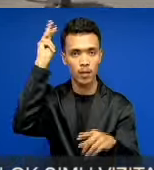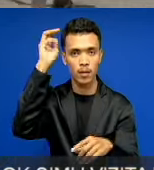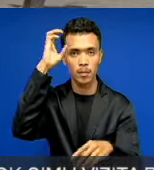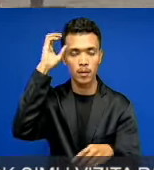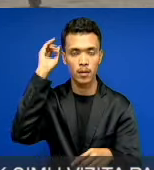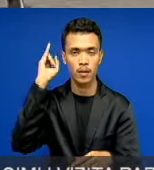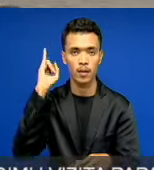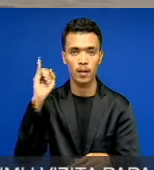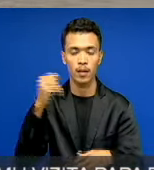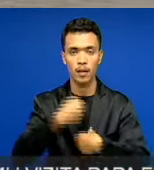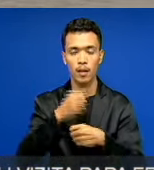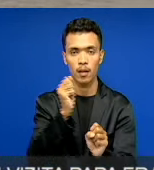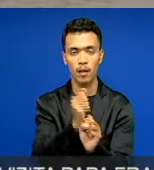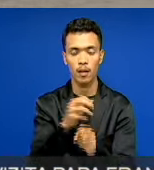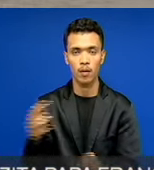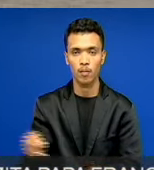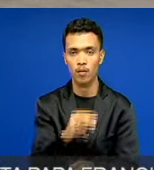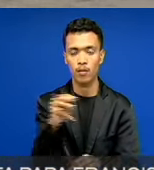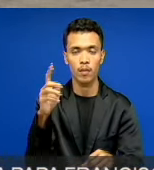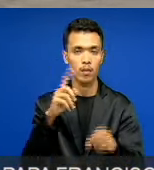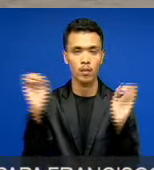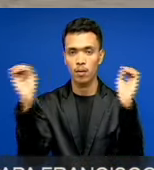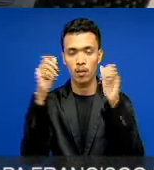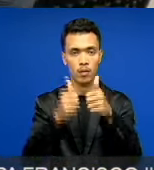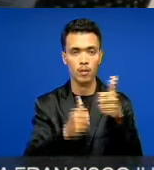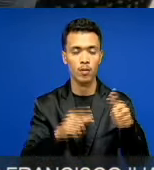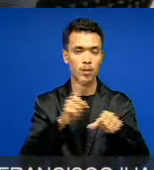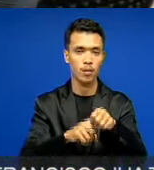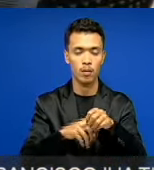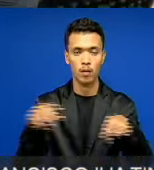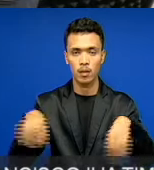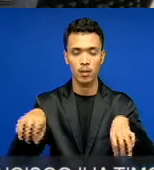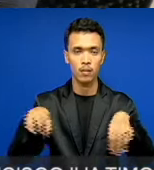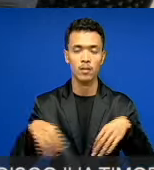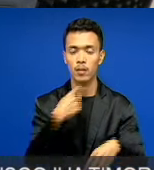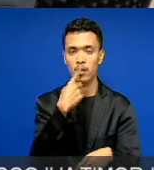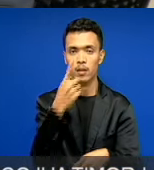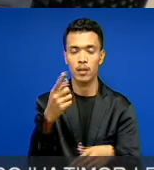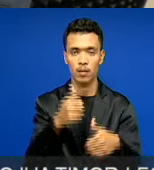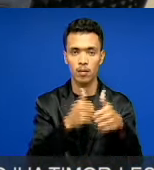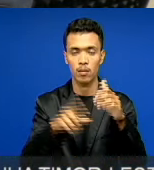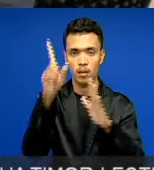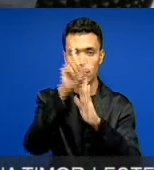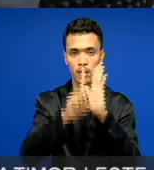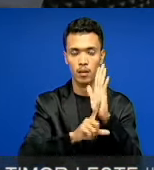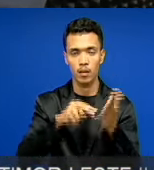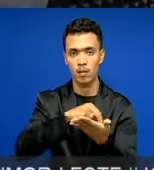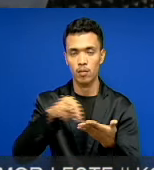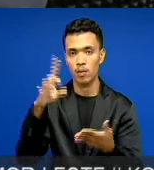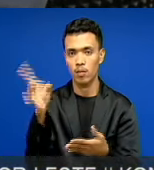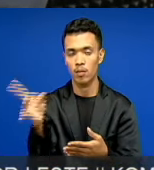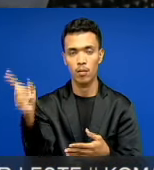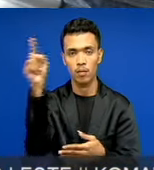Comércio e Indústria, halo circulação fora Rússia Hora Serviço. Nha fundamenta, ter decreto-lei número o Alunulu barra